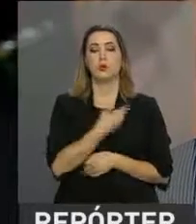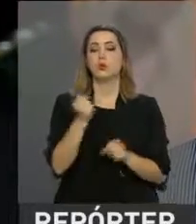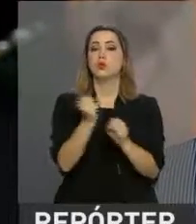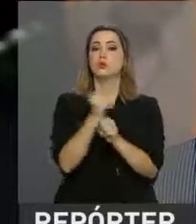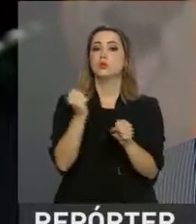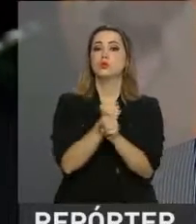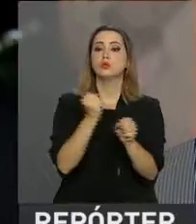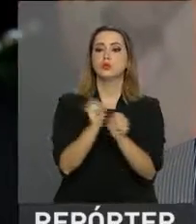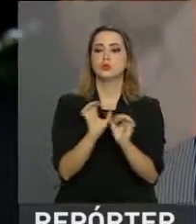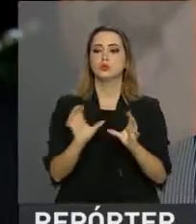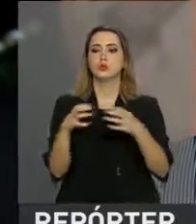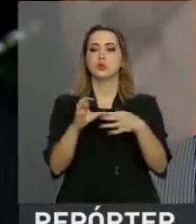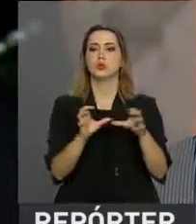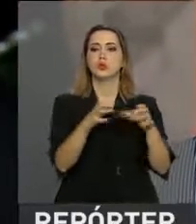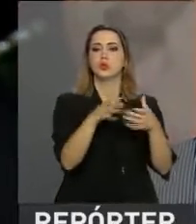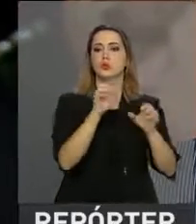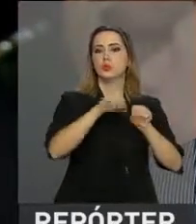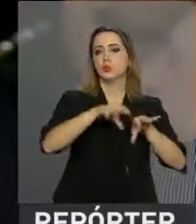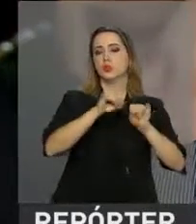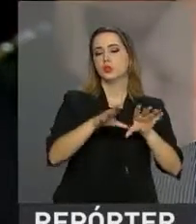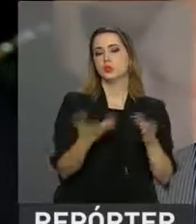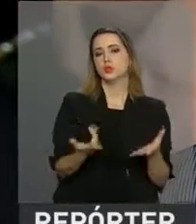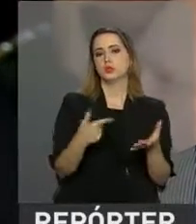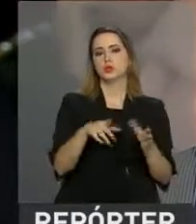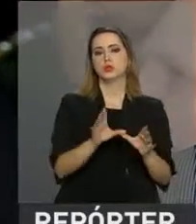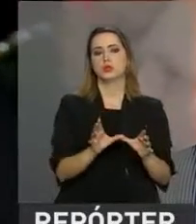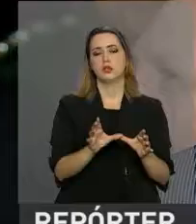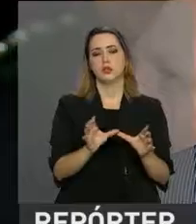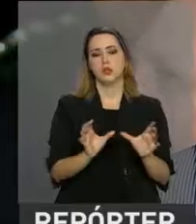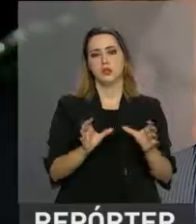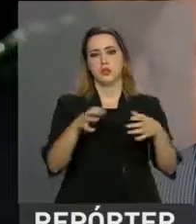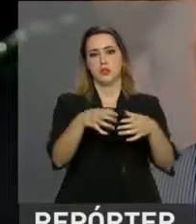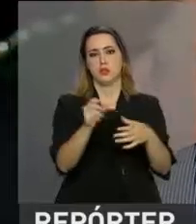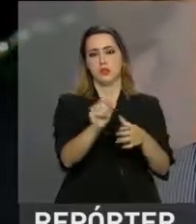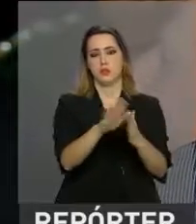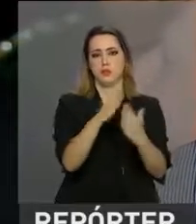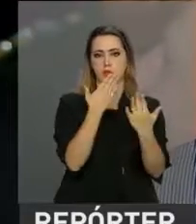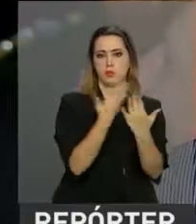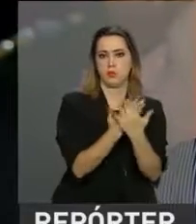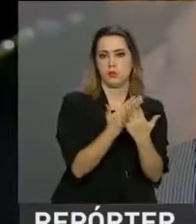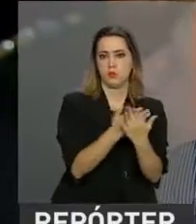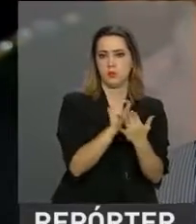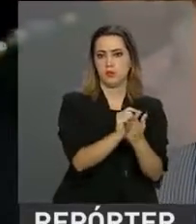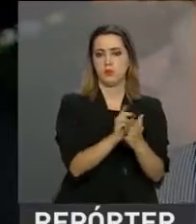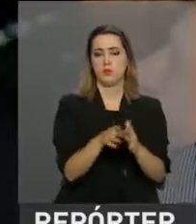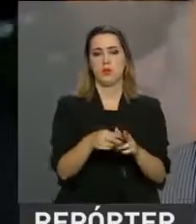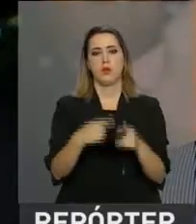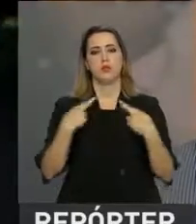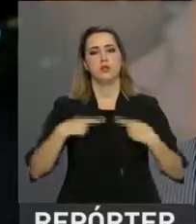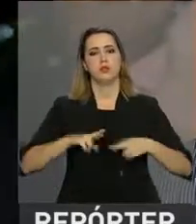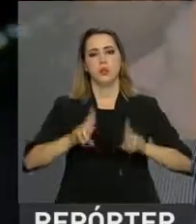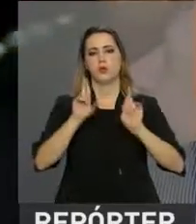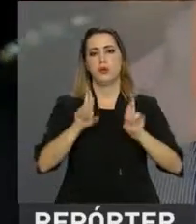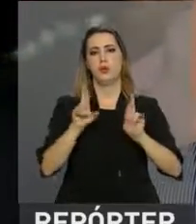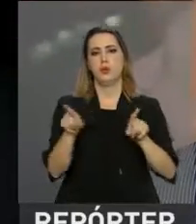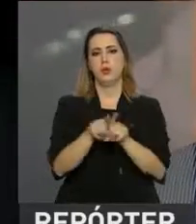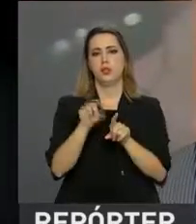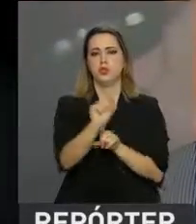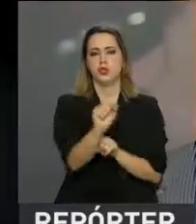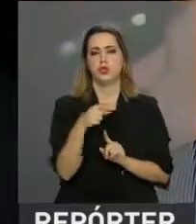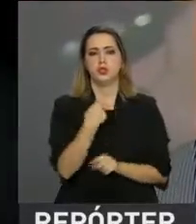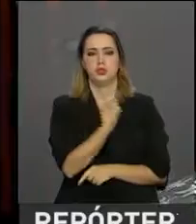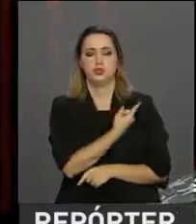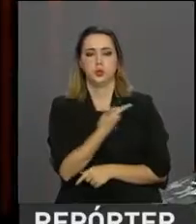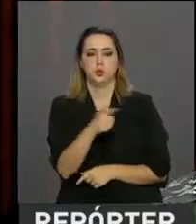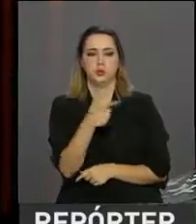núcleos educacionais na periferia que são chamados complexos educacionais núcleos da esperança onde não existe